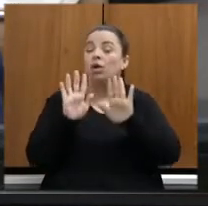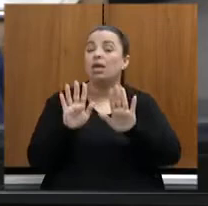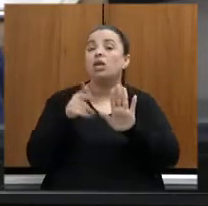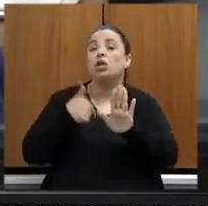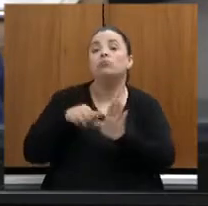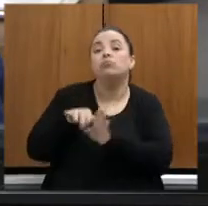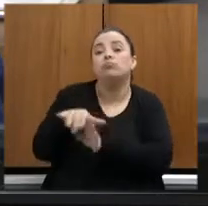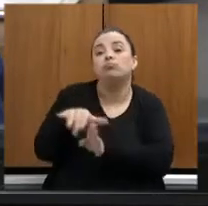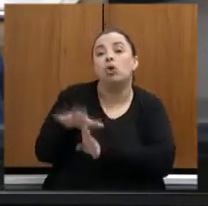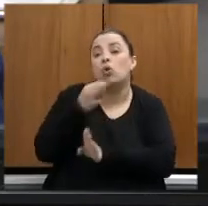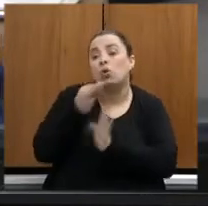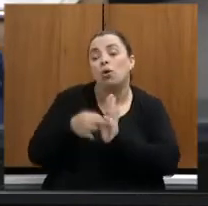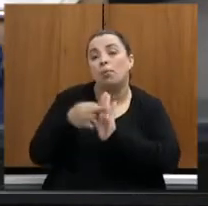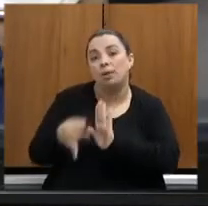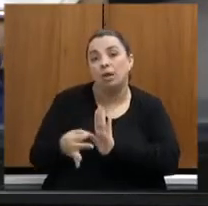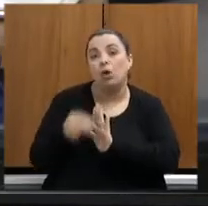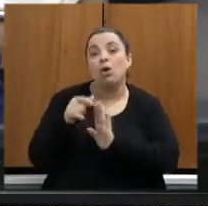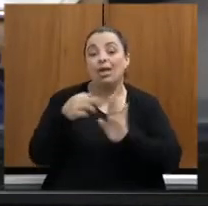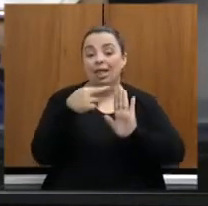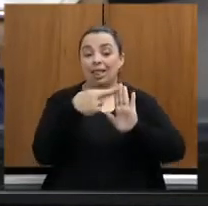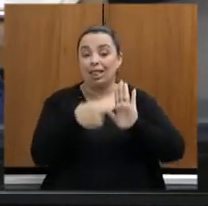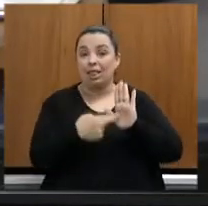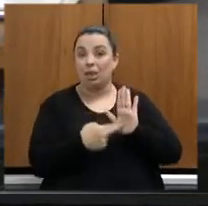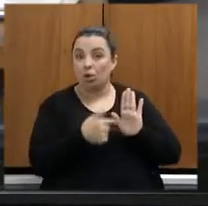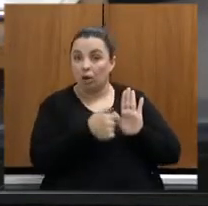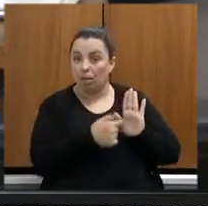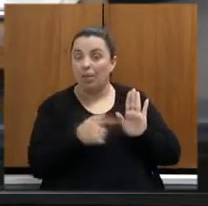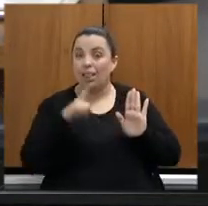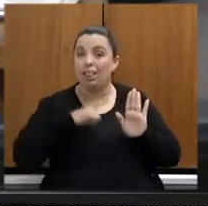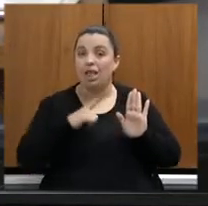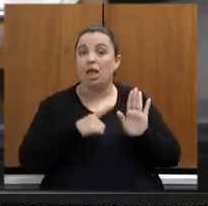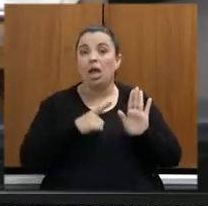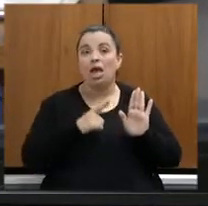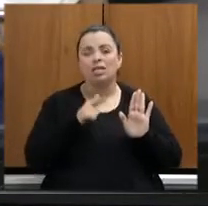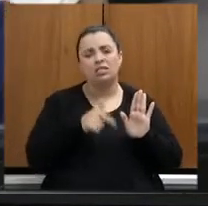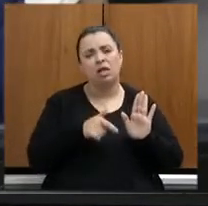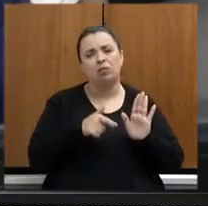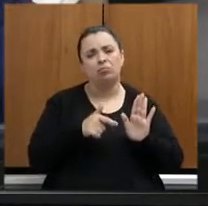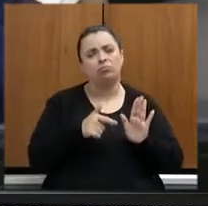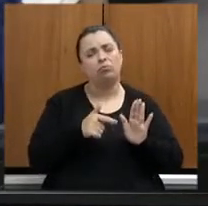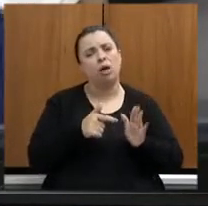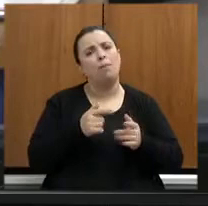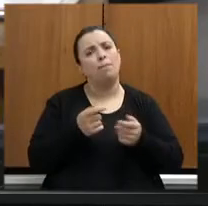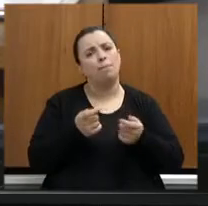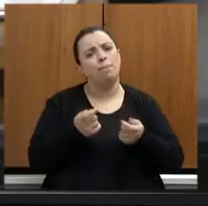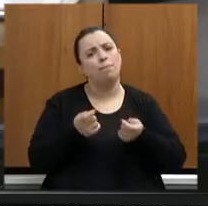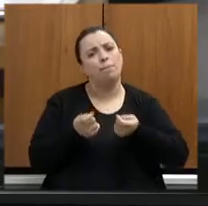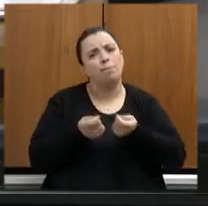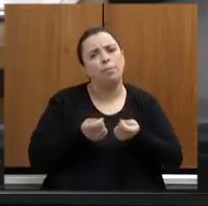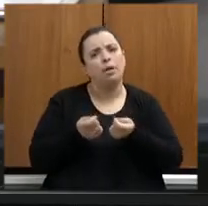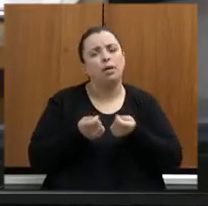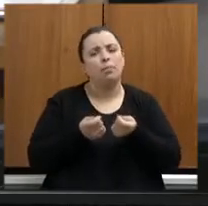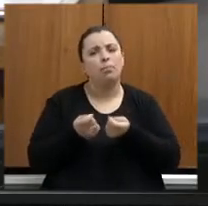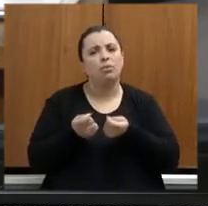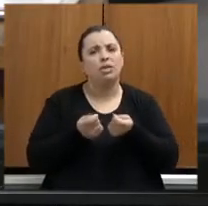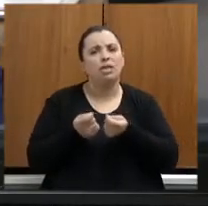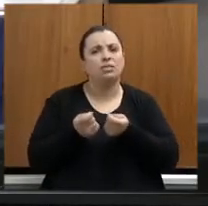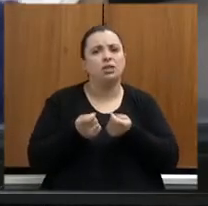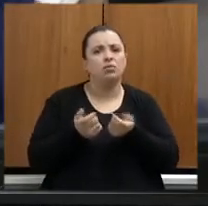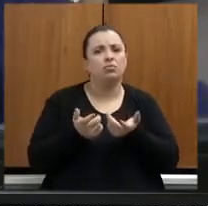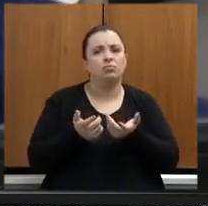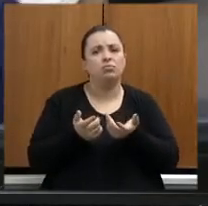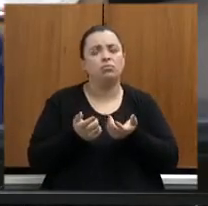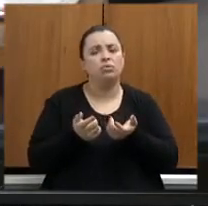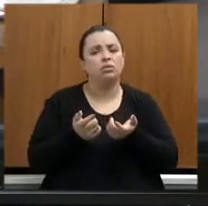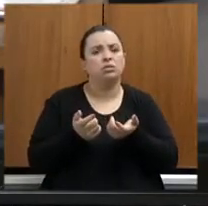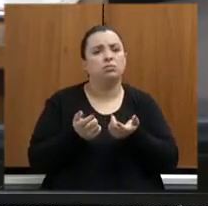e sugerindo que seja feito essa ponderação pô não tem como mudar o decreto mais né você não pode